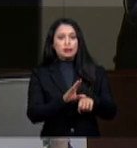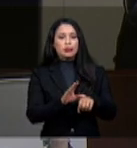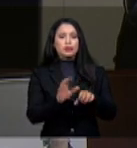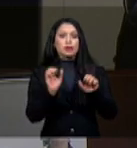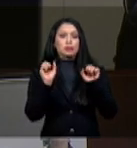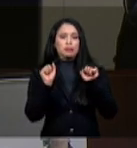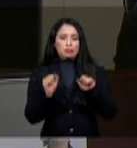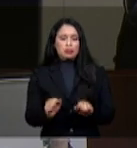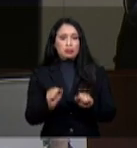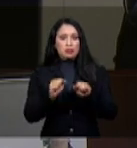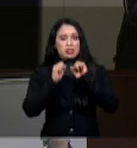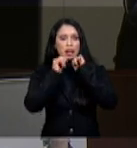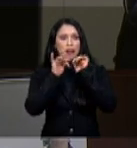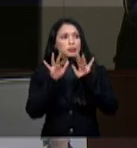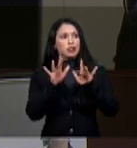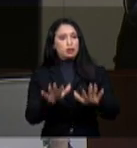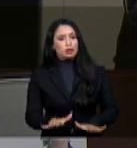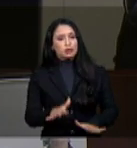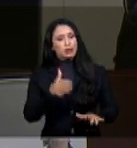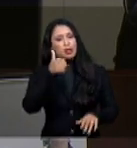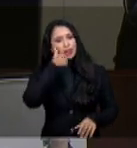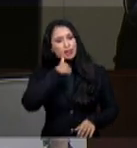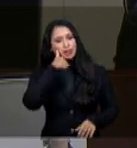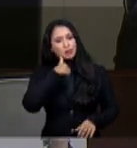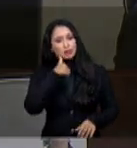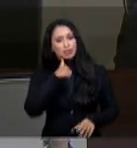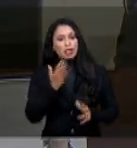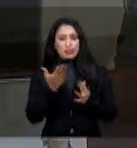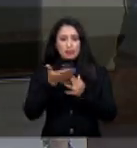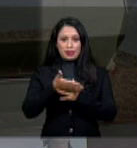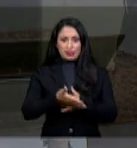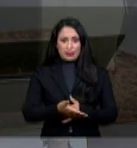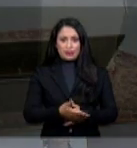essa casa pelas mãos das mulheres. Obrigada.